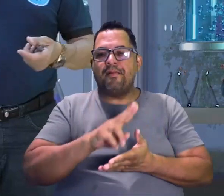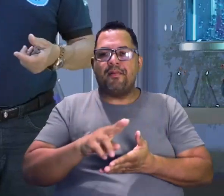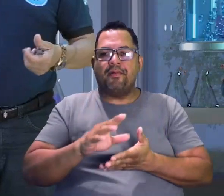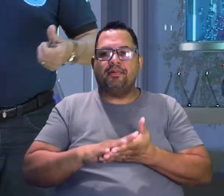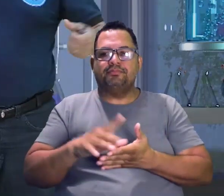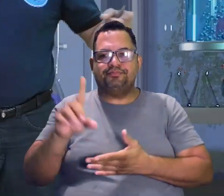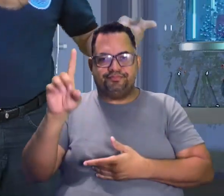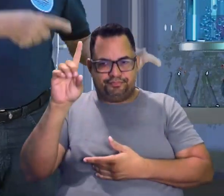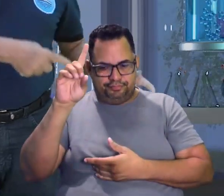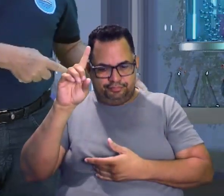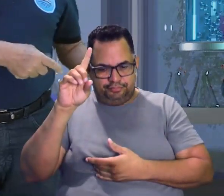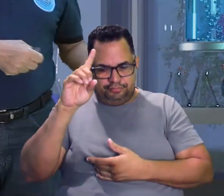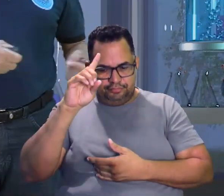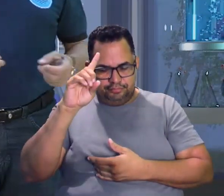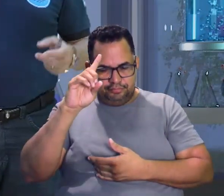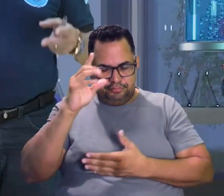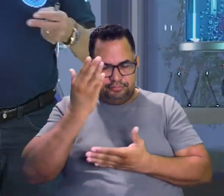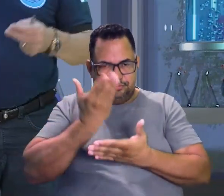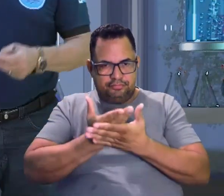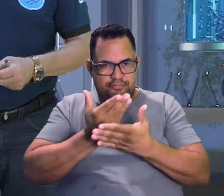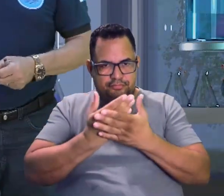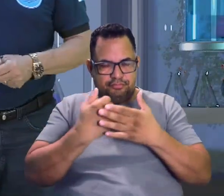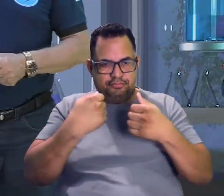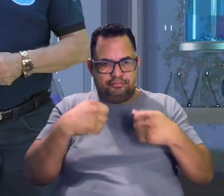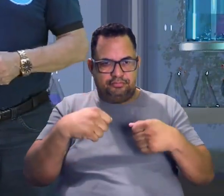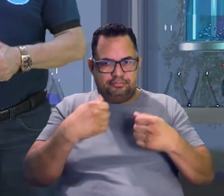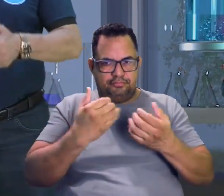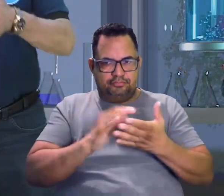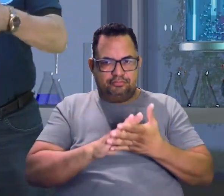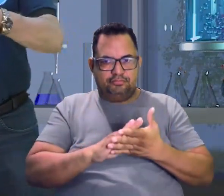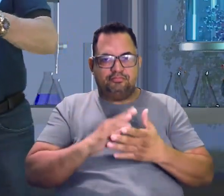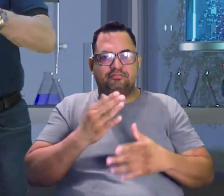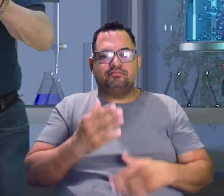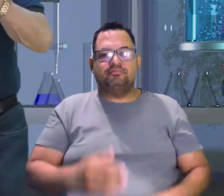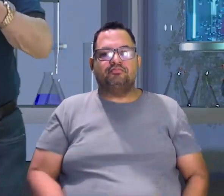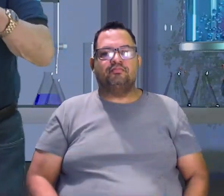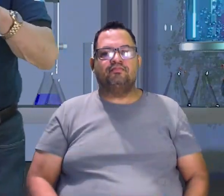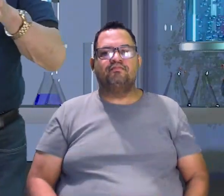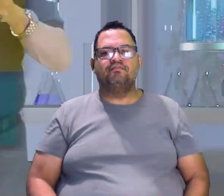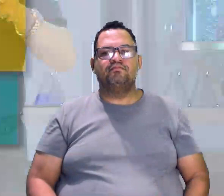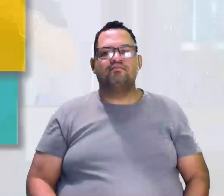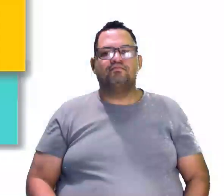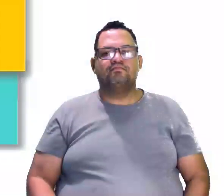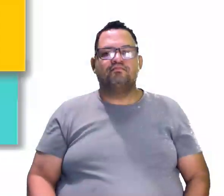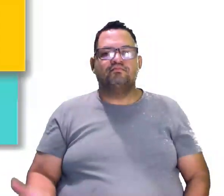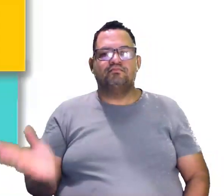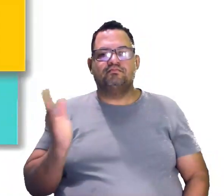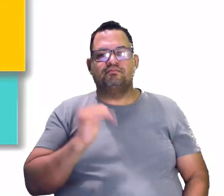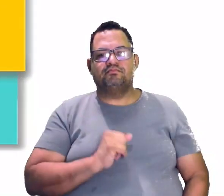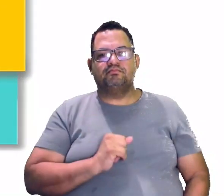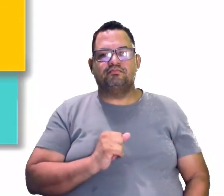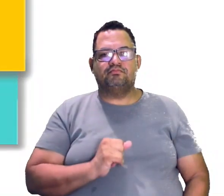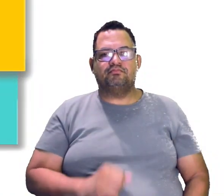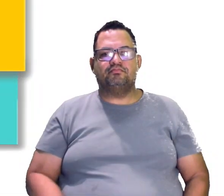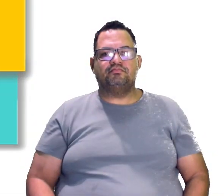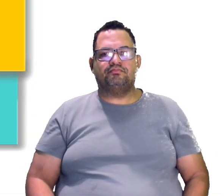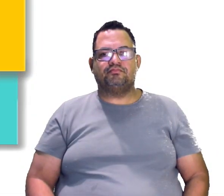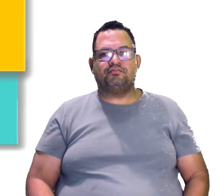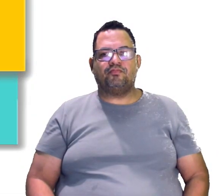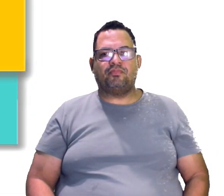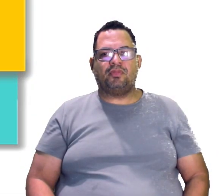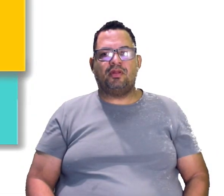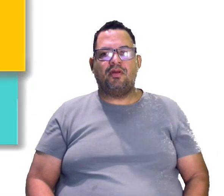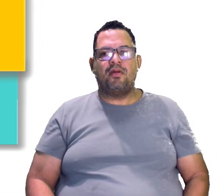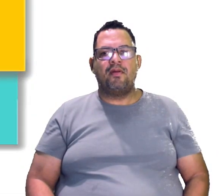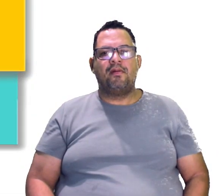você vai precisar dessas unidades, dessas grandezas, tá certo? Vamos lá então, olha só. Aqui na tela nós